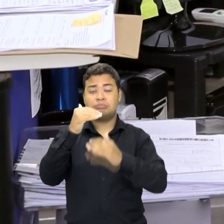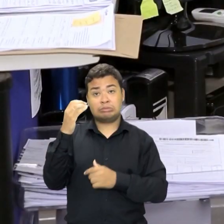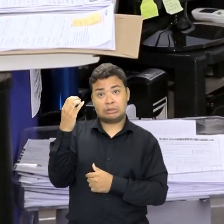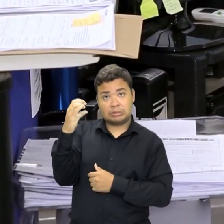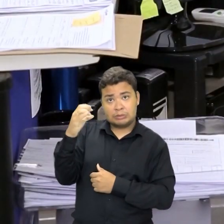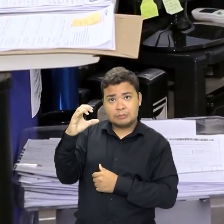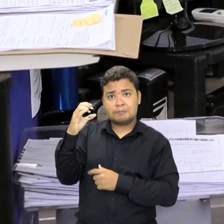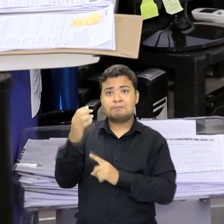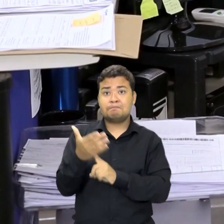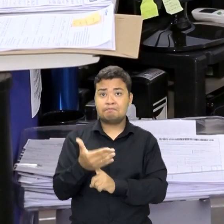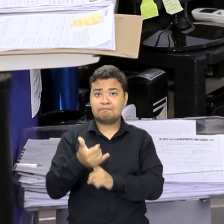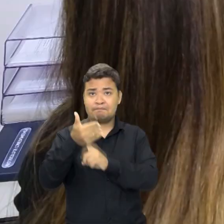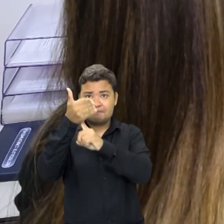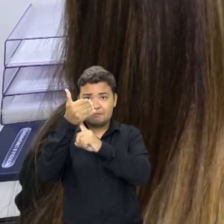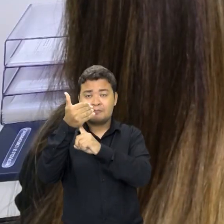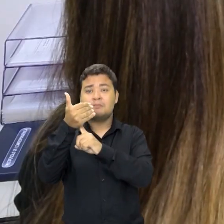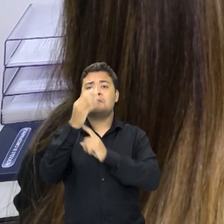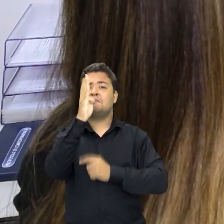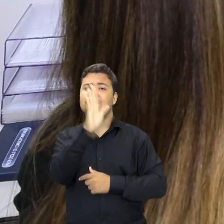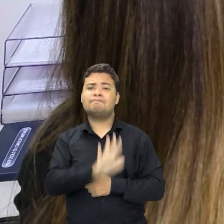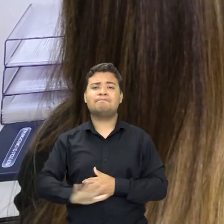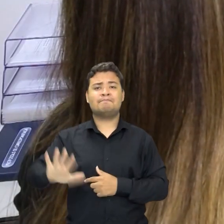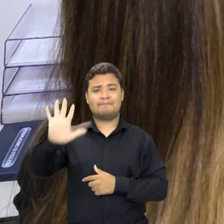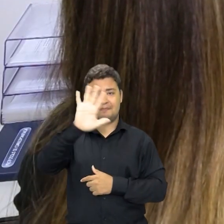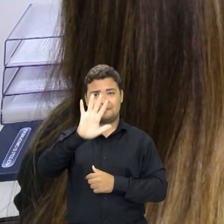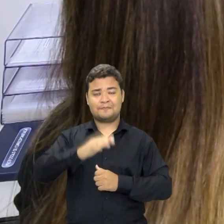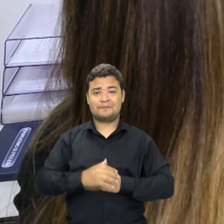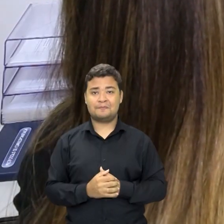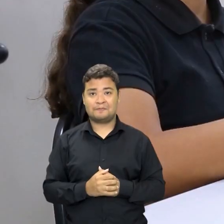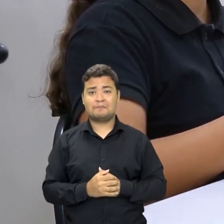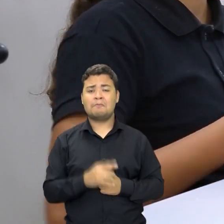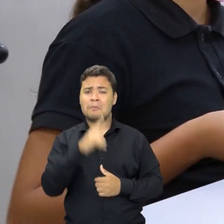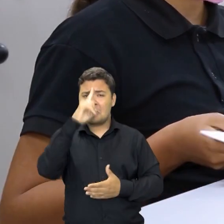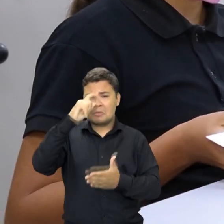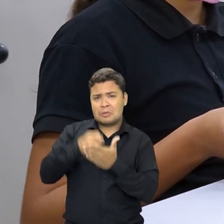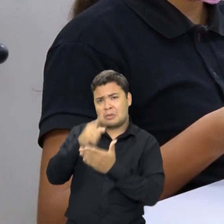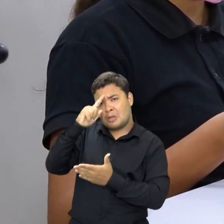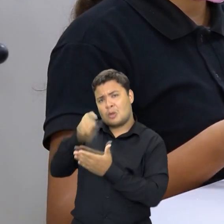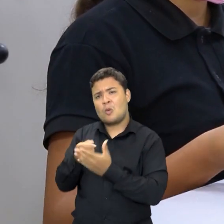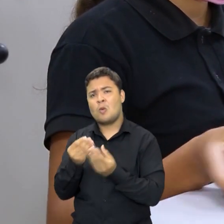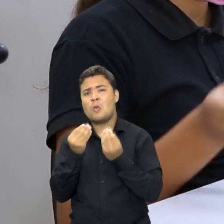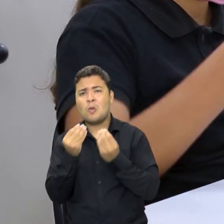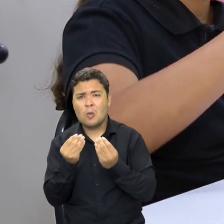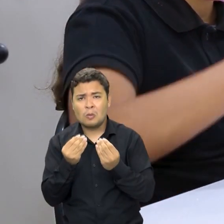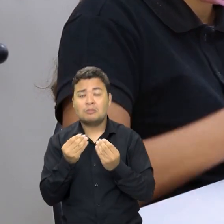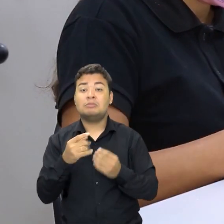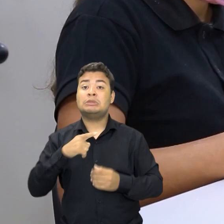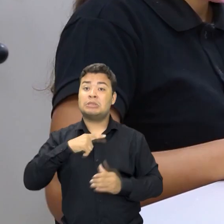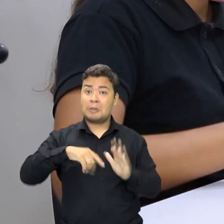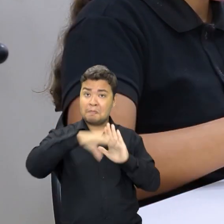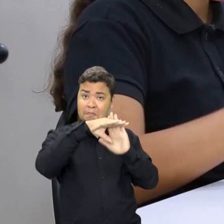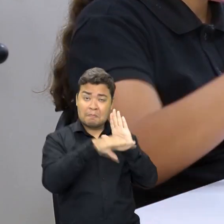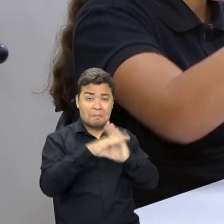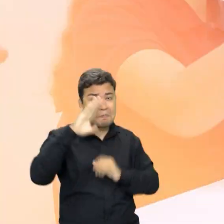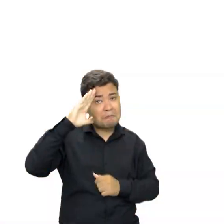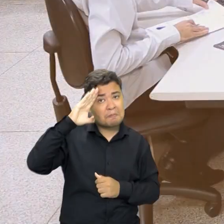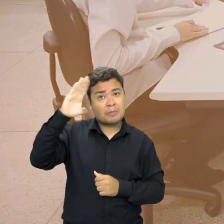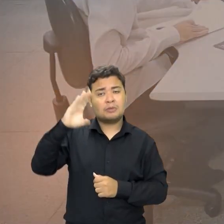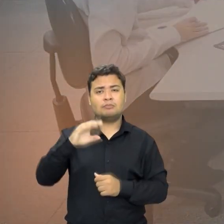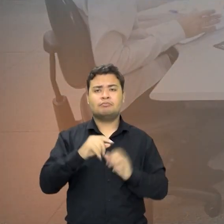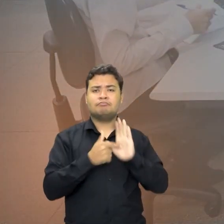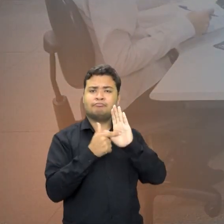desenvolvimento científico e tecnológico brasileiro. A FUNAP toma decisões baseadas nos princípios